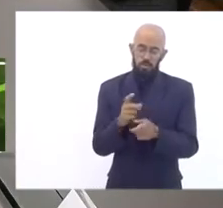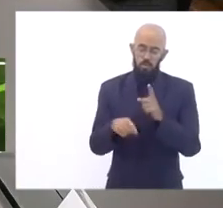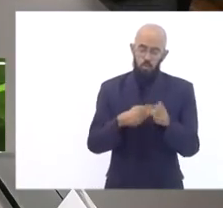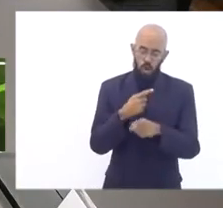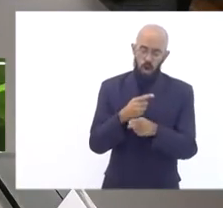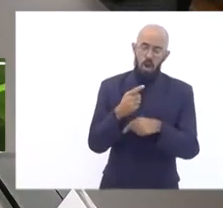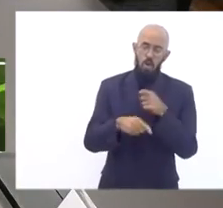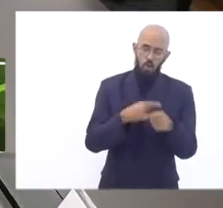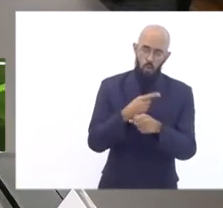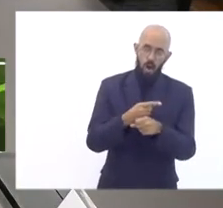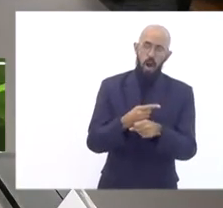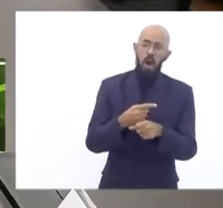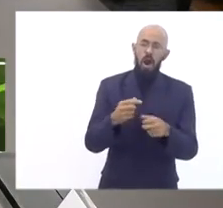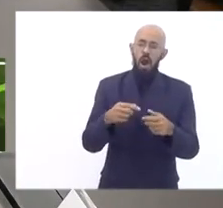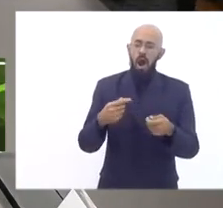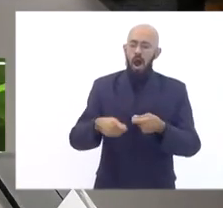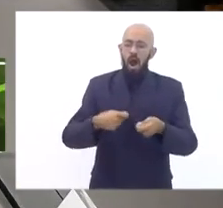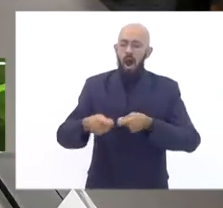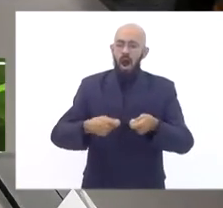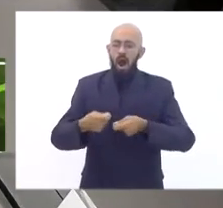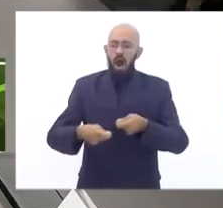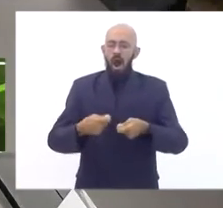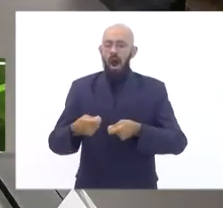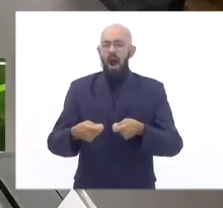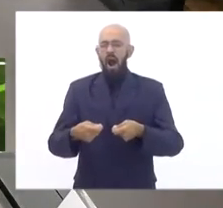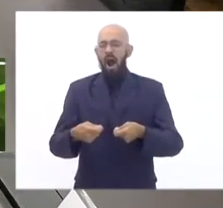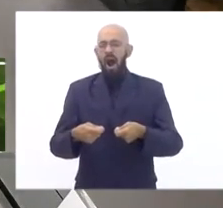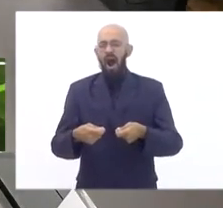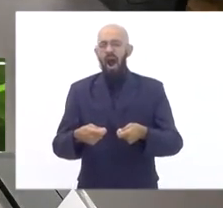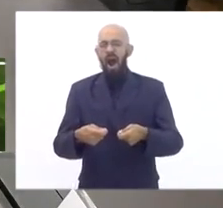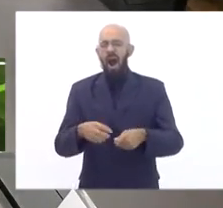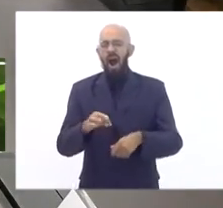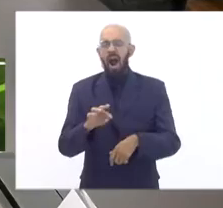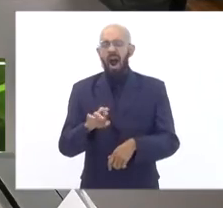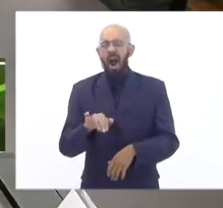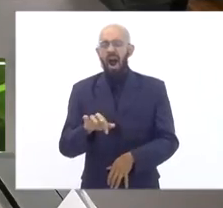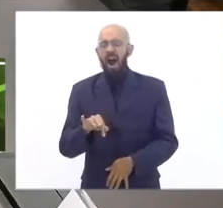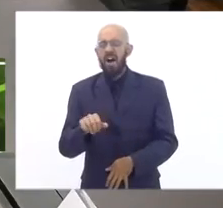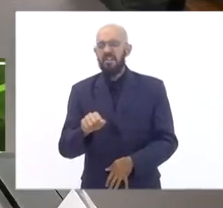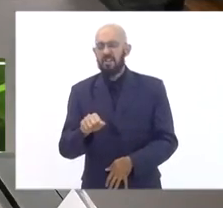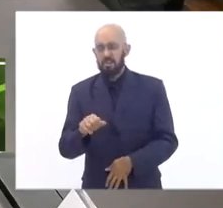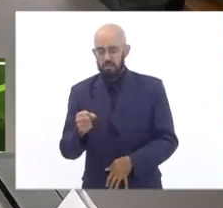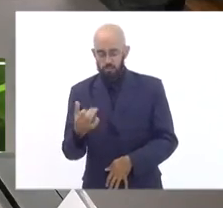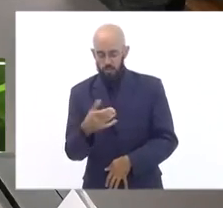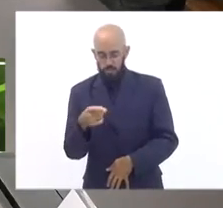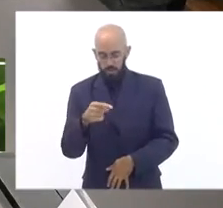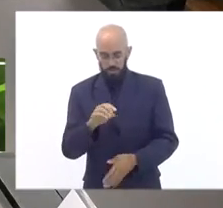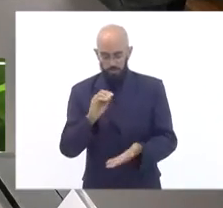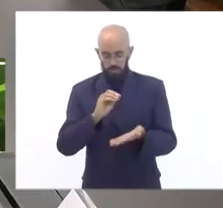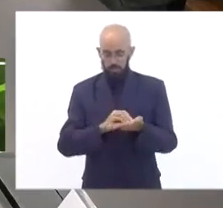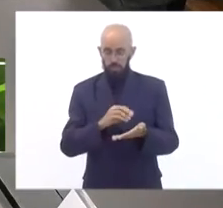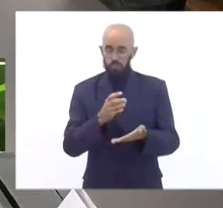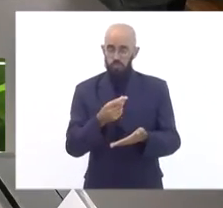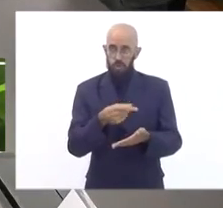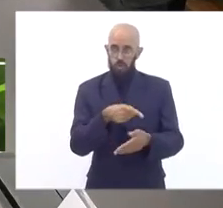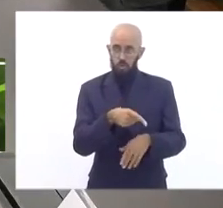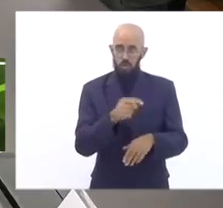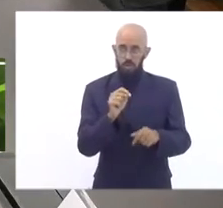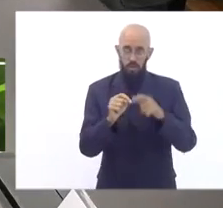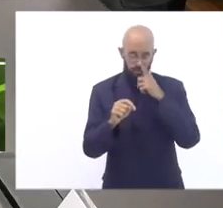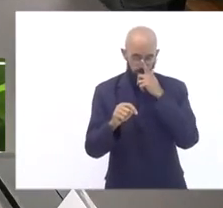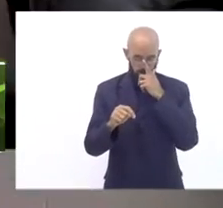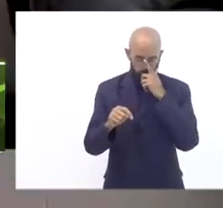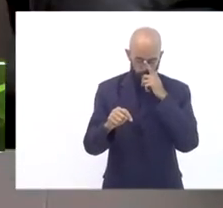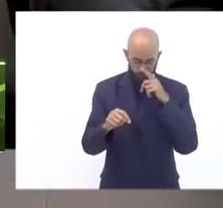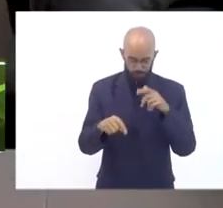si. Quando a agência reguladora ela fixa uma tarifa, ela fixa um valor até aquele valor, né, que é